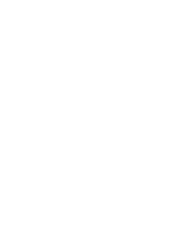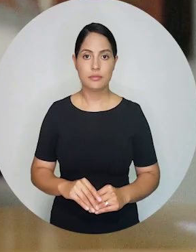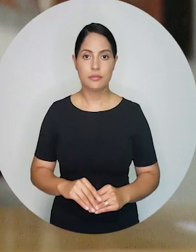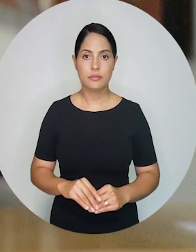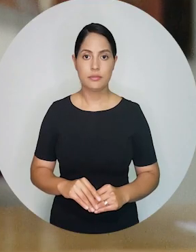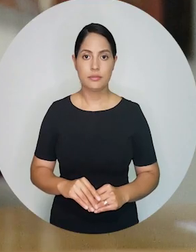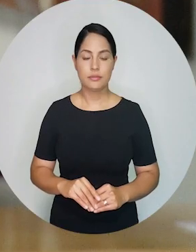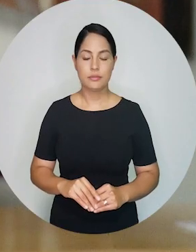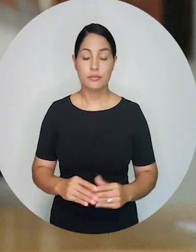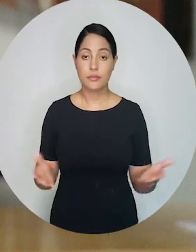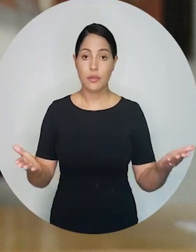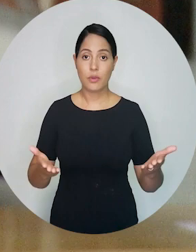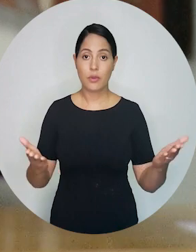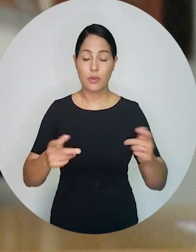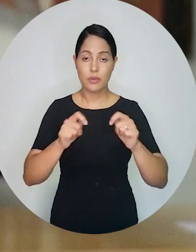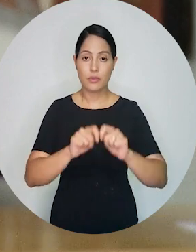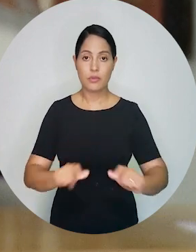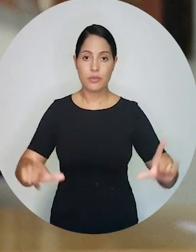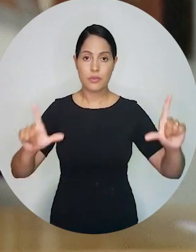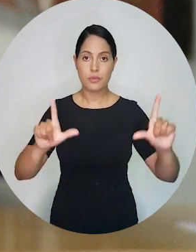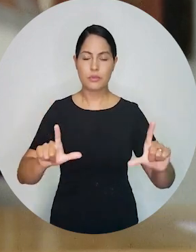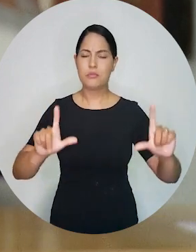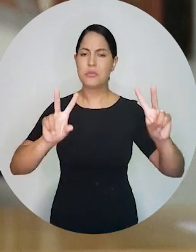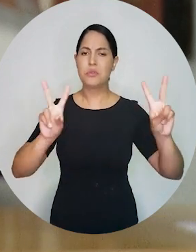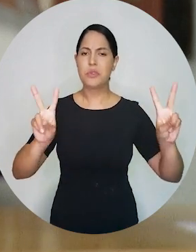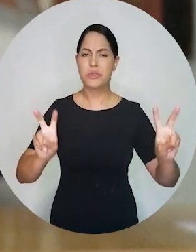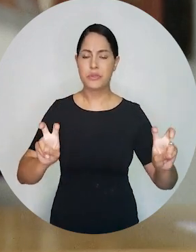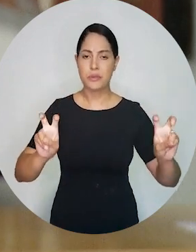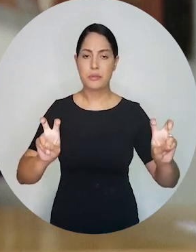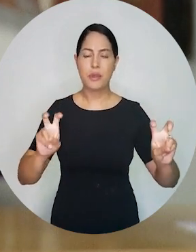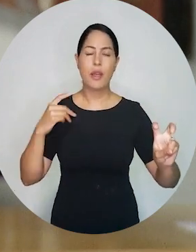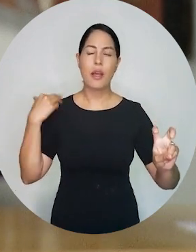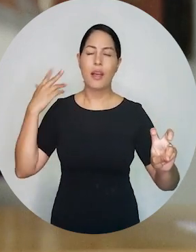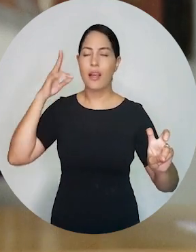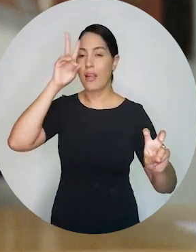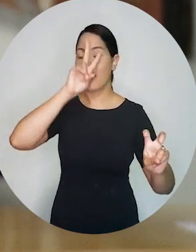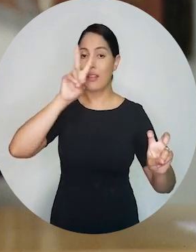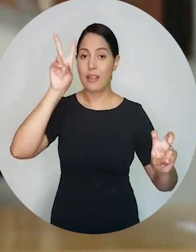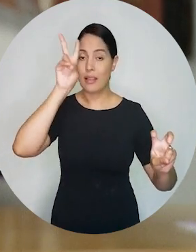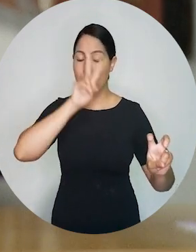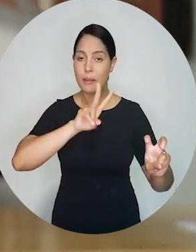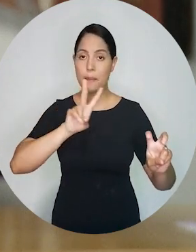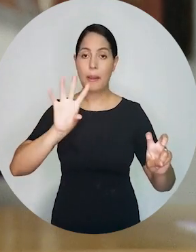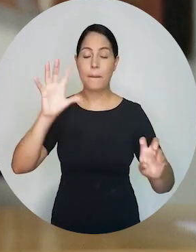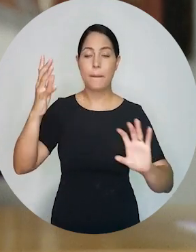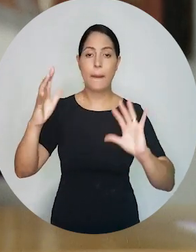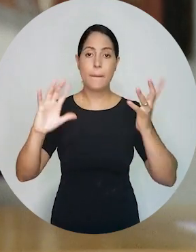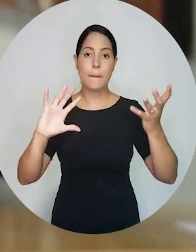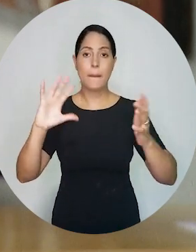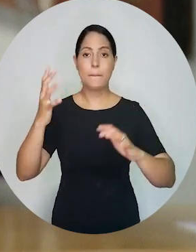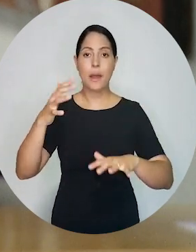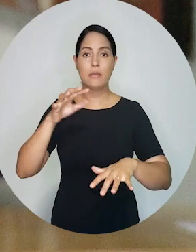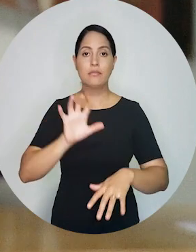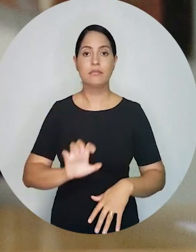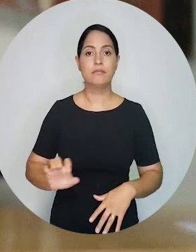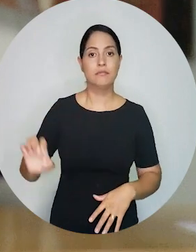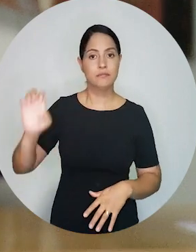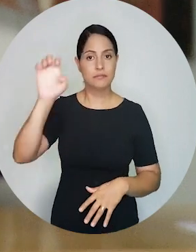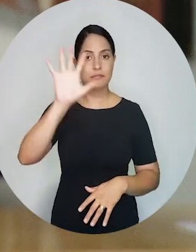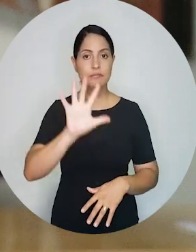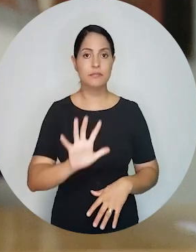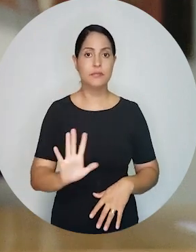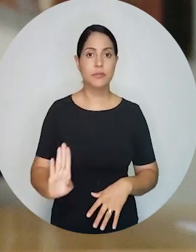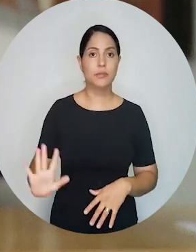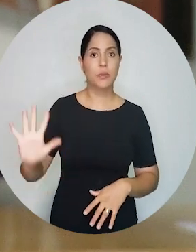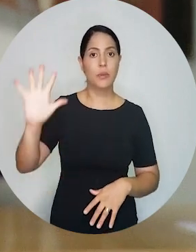No programa de hoje, nós vamos relembrar alguns dos principais eventos das seccionais da Ordem dos Advogados do Brasil espalhadas